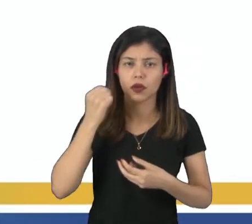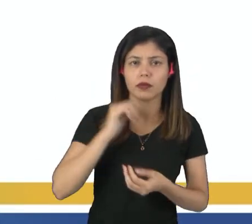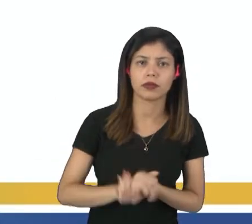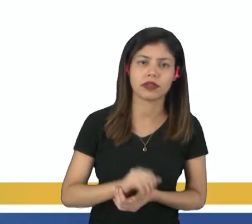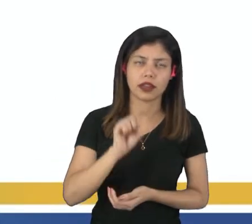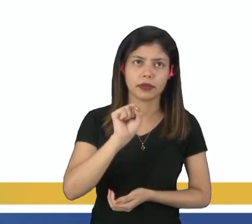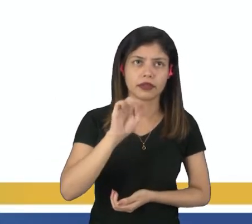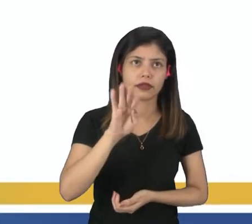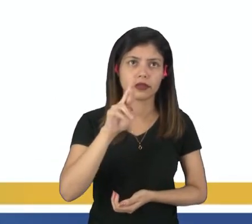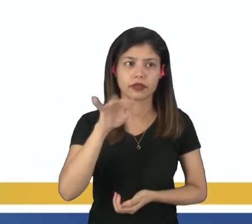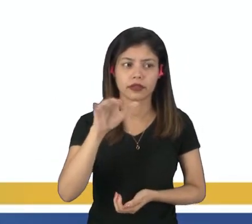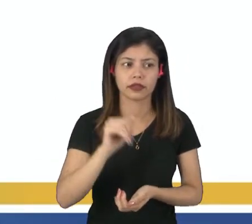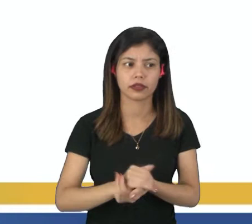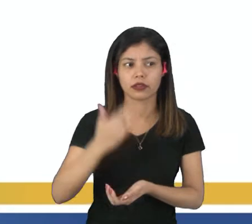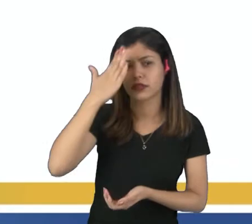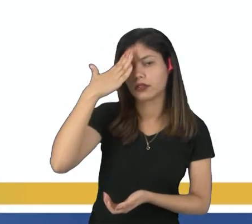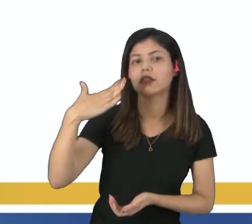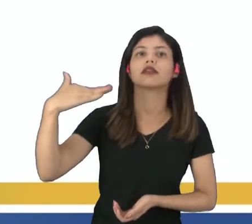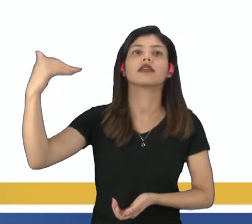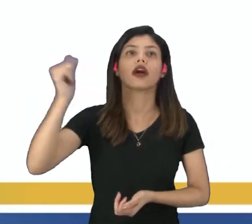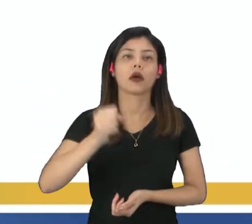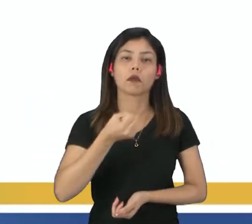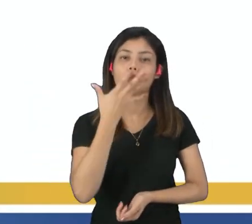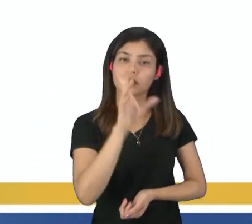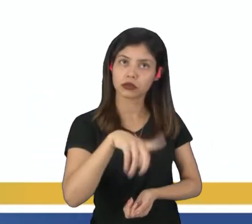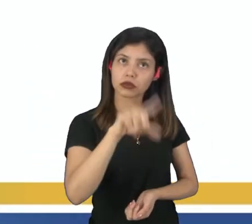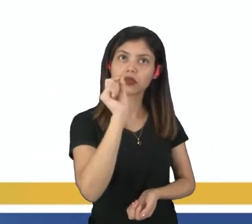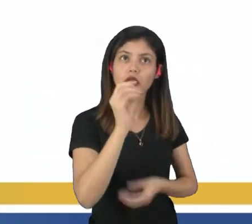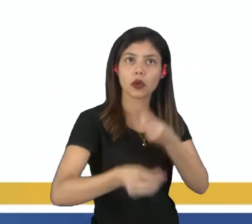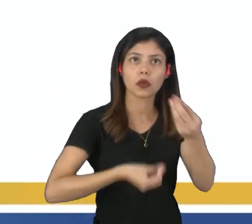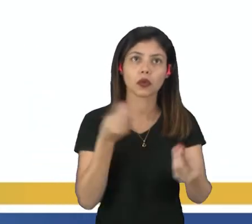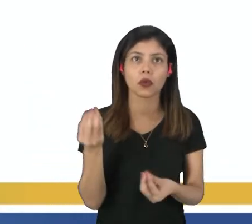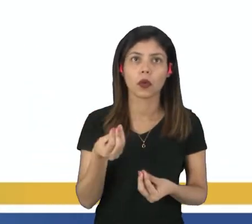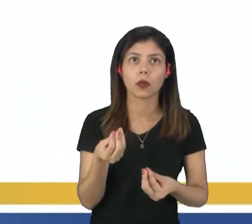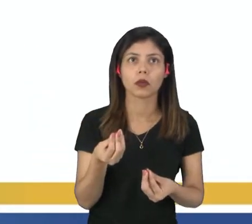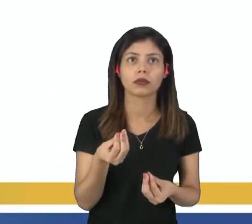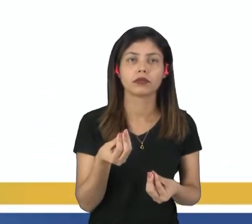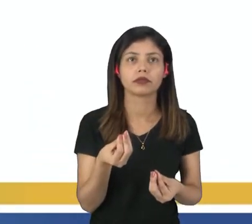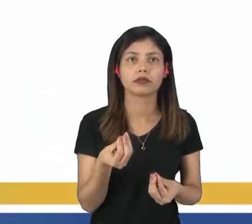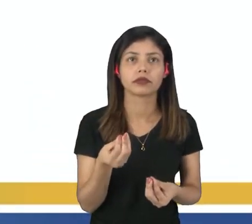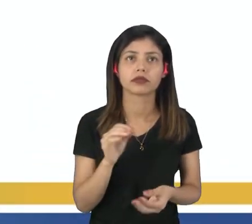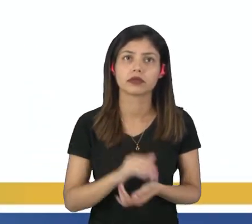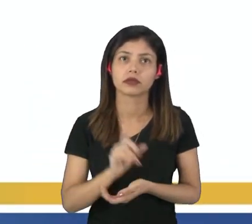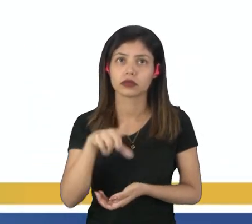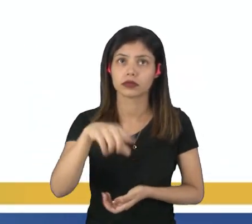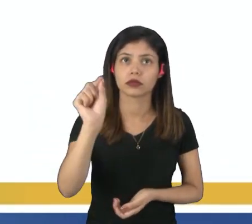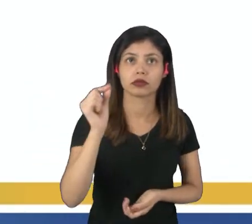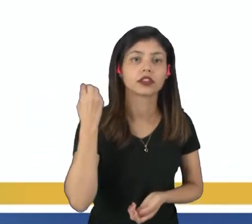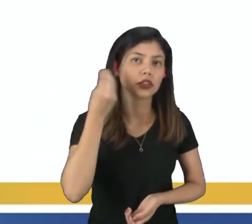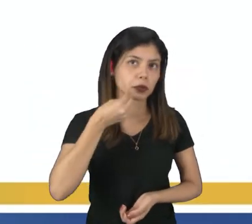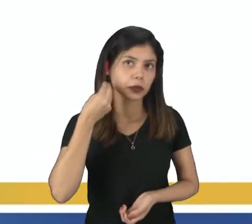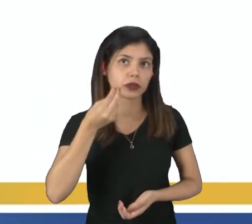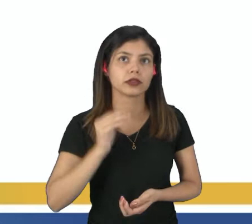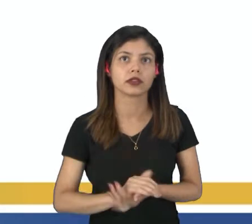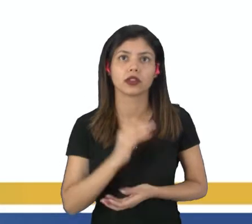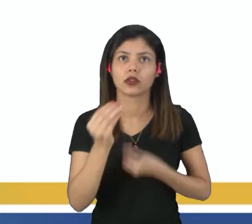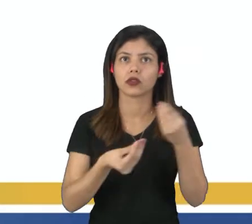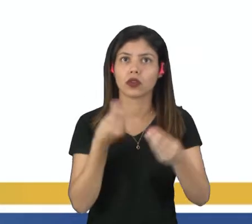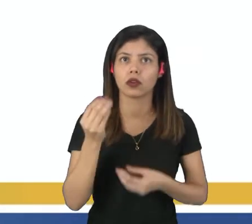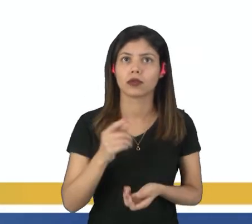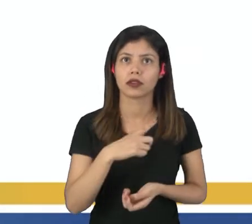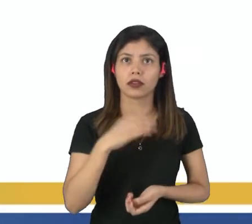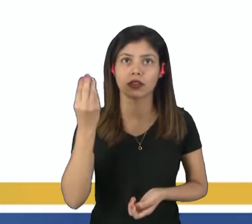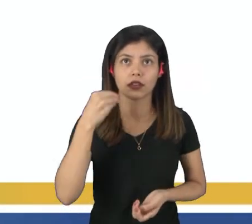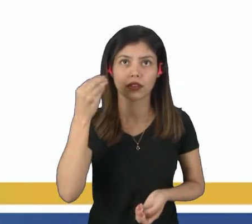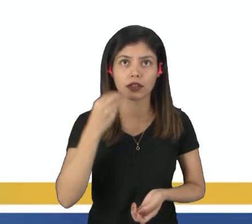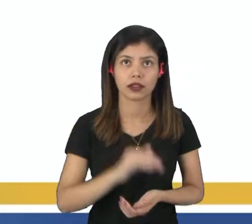sábio? Boas escolhas. Mas como fazer boas escolhas? Experiência. E como adquirir